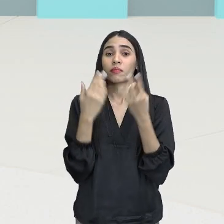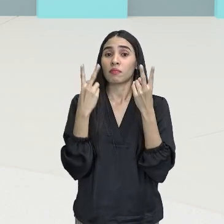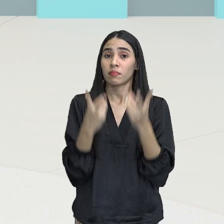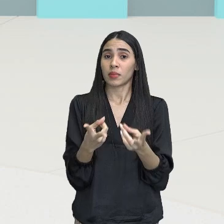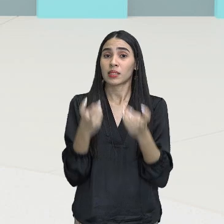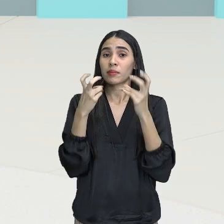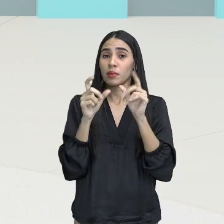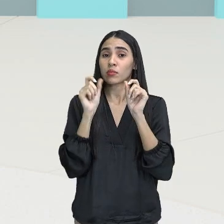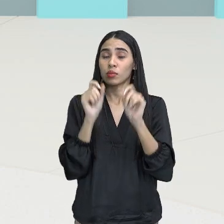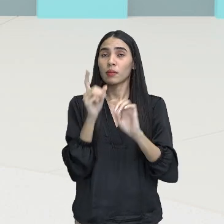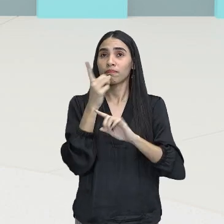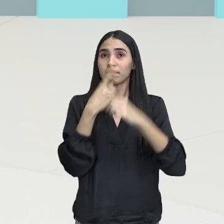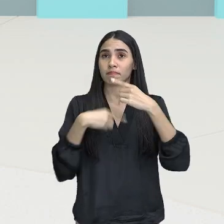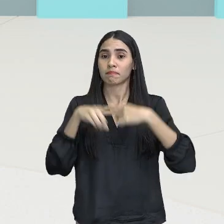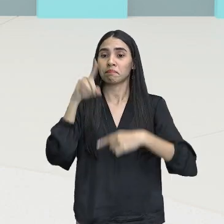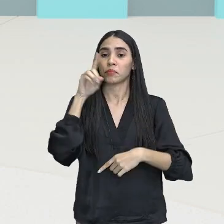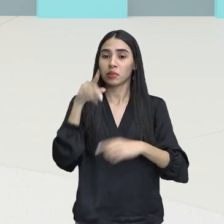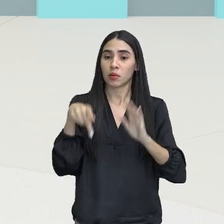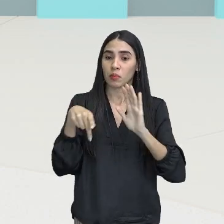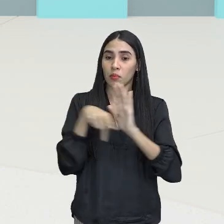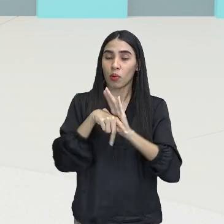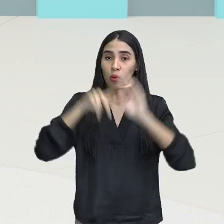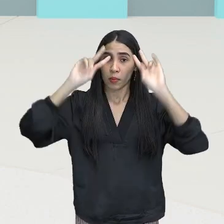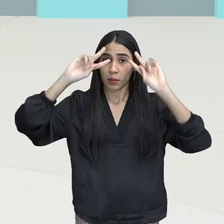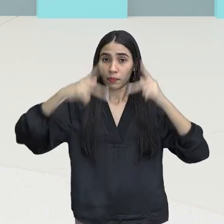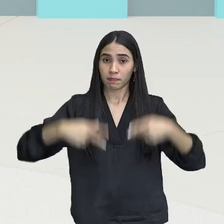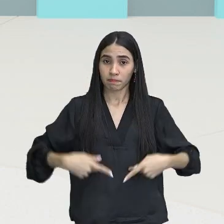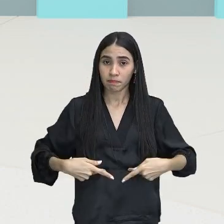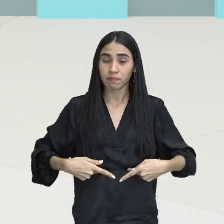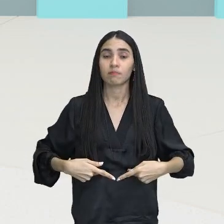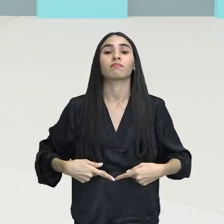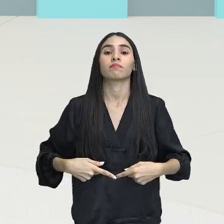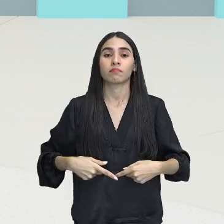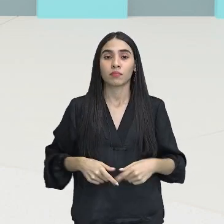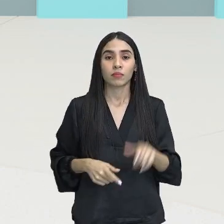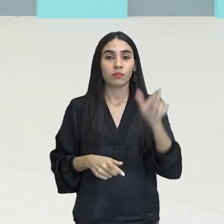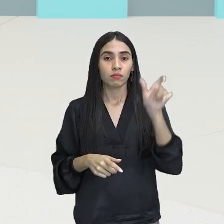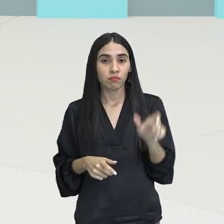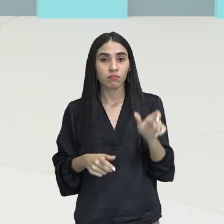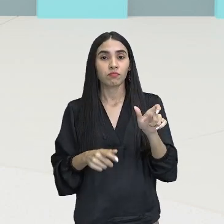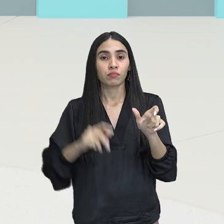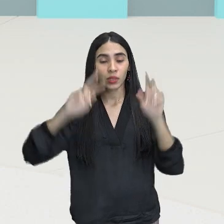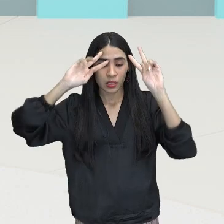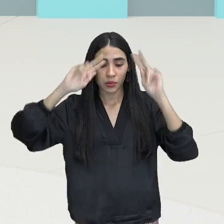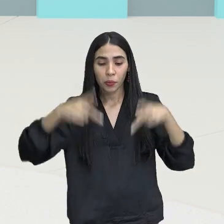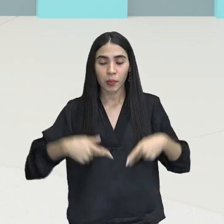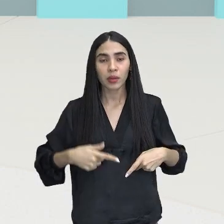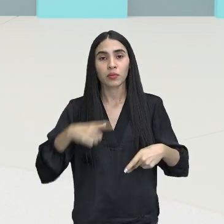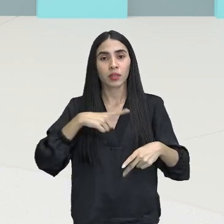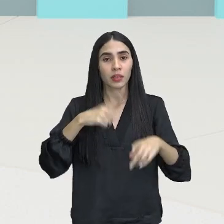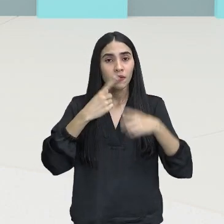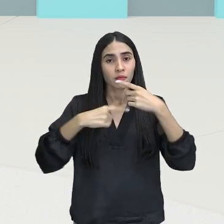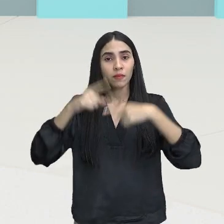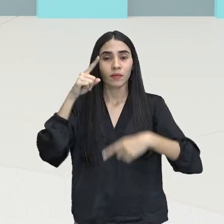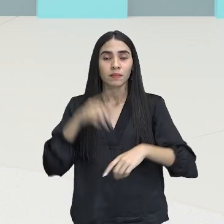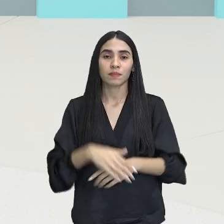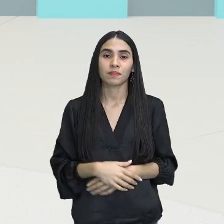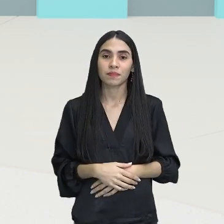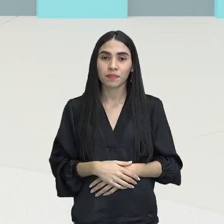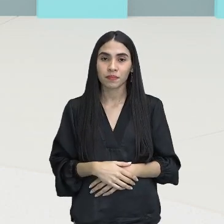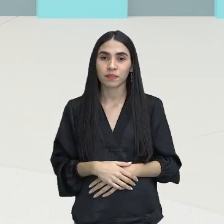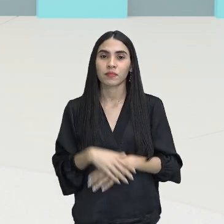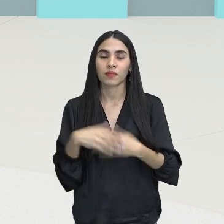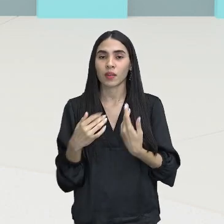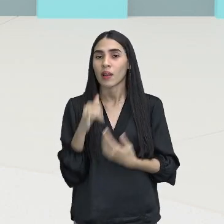uma evolução também da humanidade, do próprio homem, do próprio ser. Então, para fazer